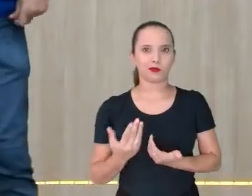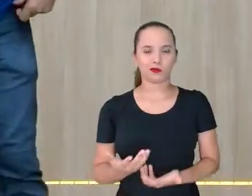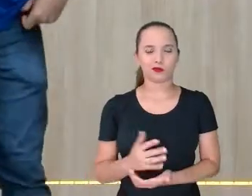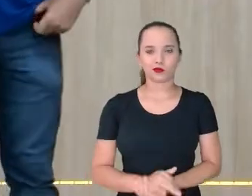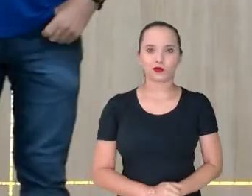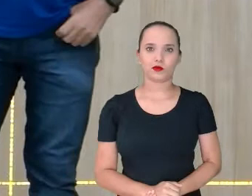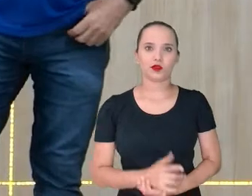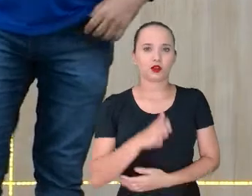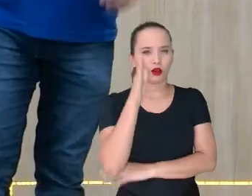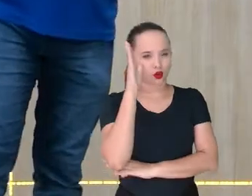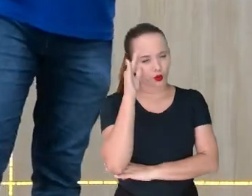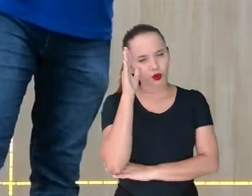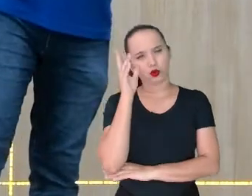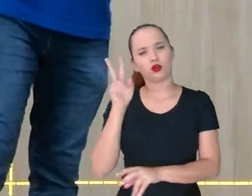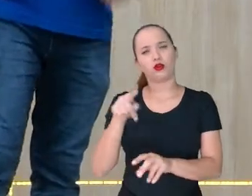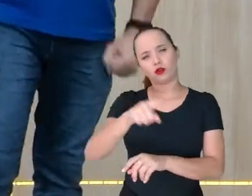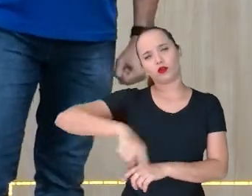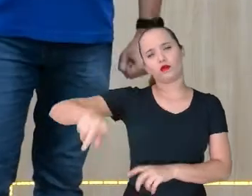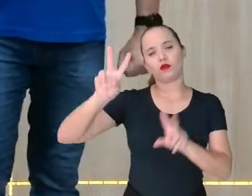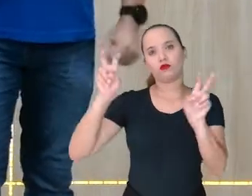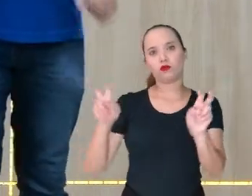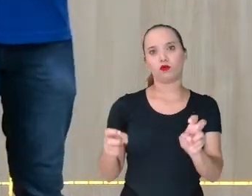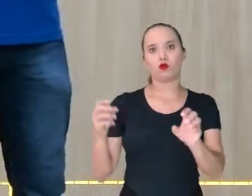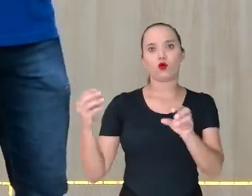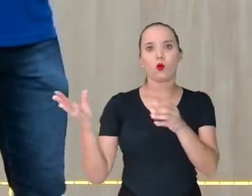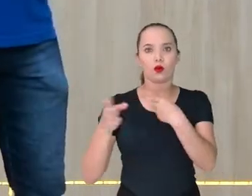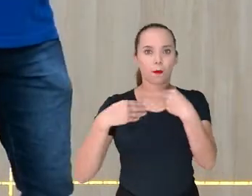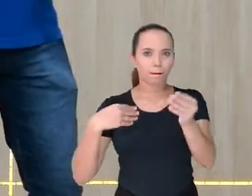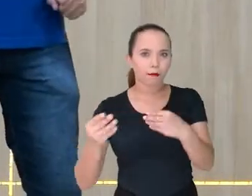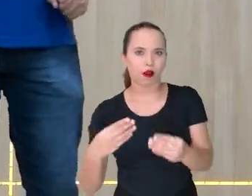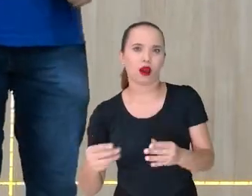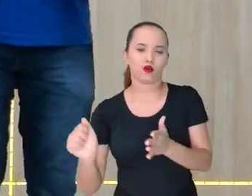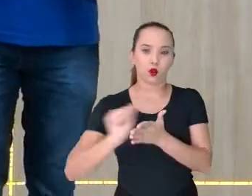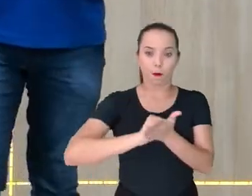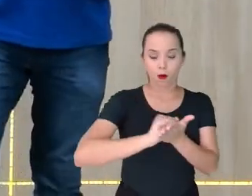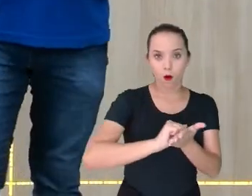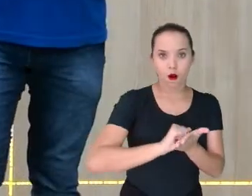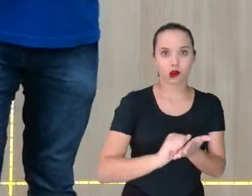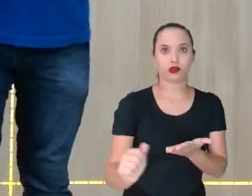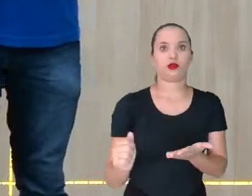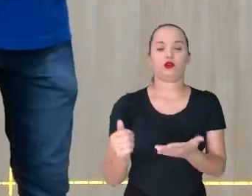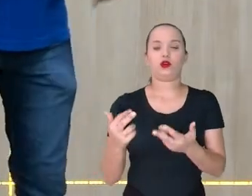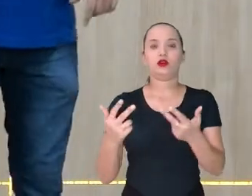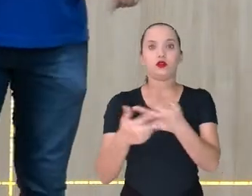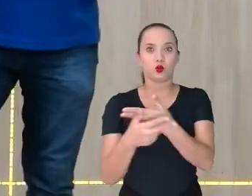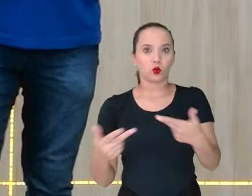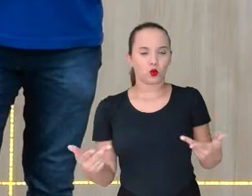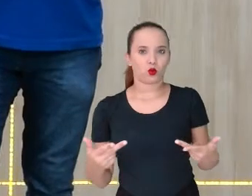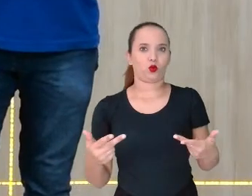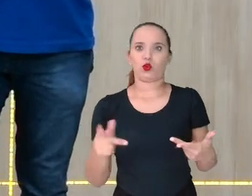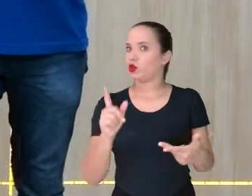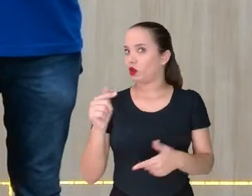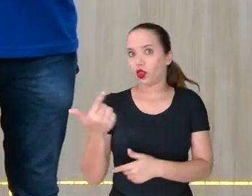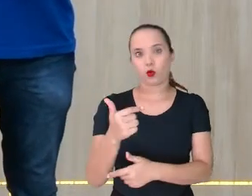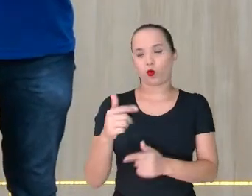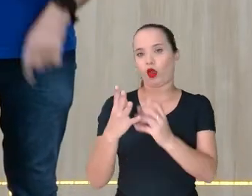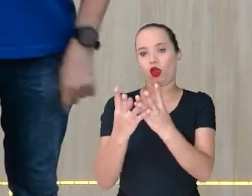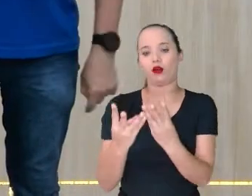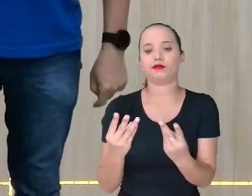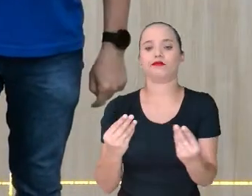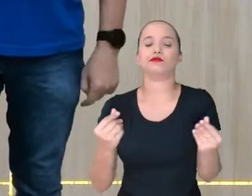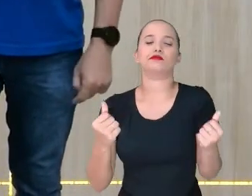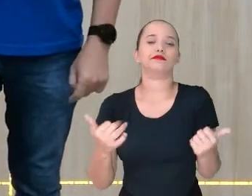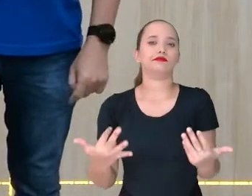curiosidade, professor, o senhor colocou a questão do plástico, né? Plástico, borracha, questão que são produtos que não são